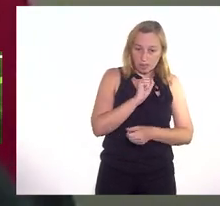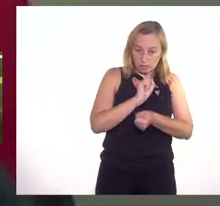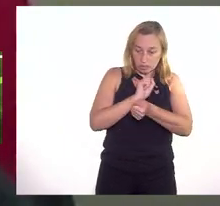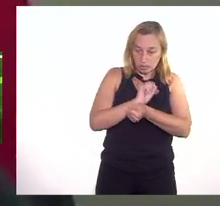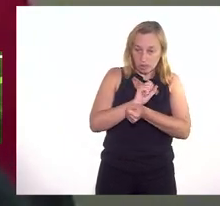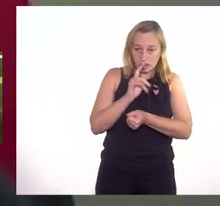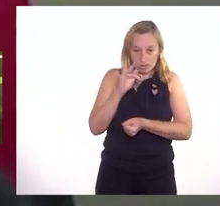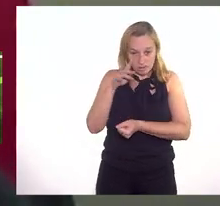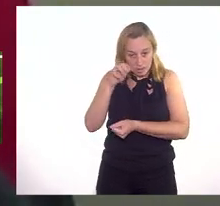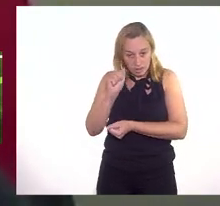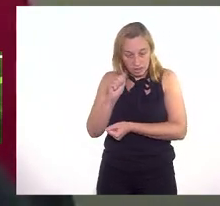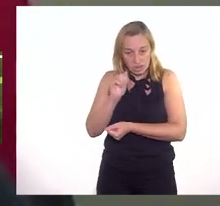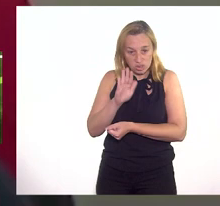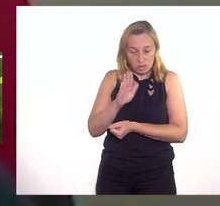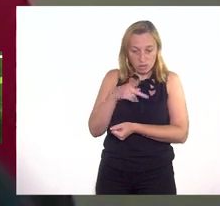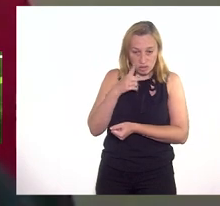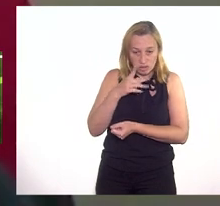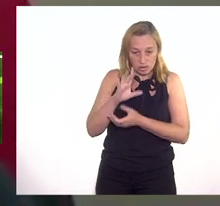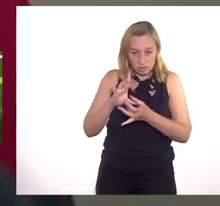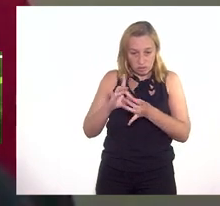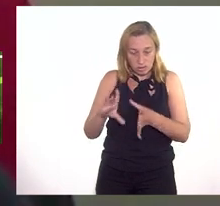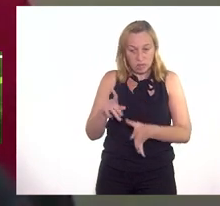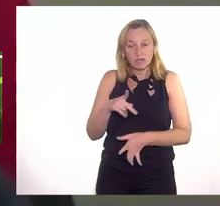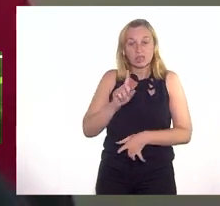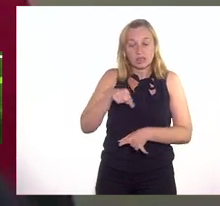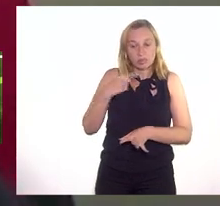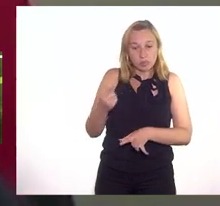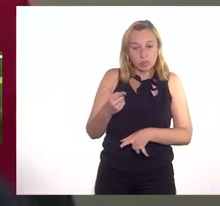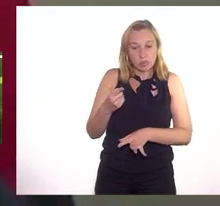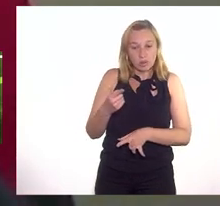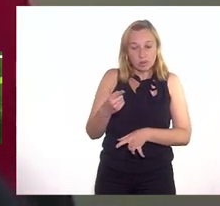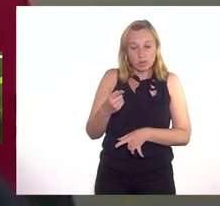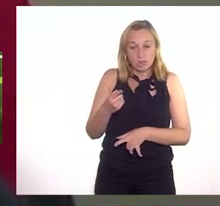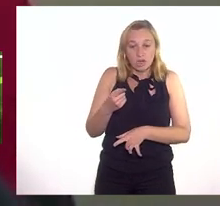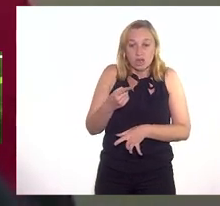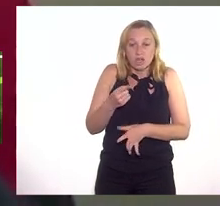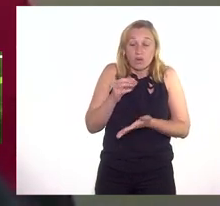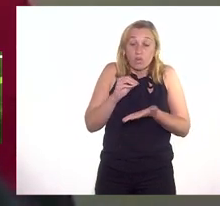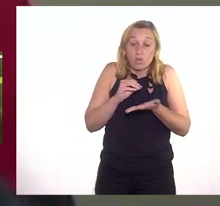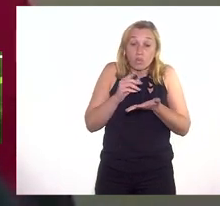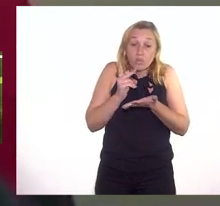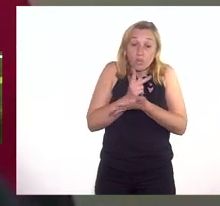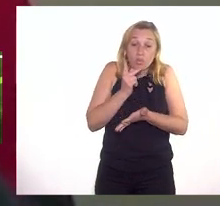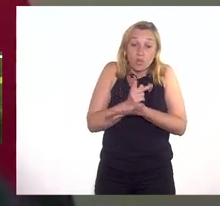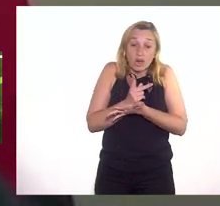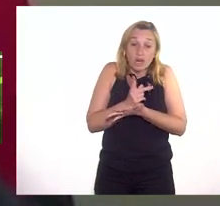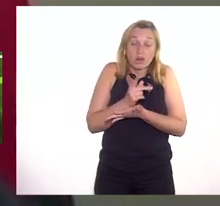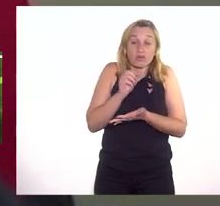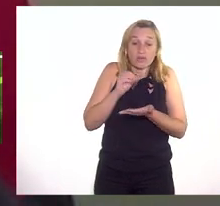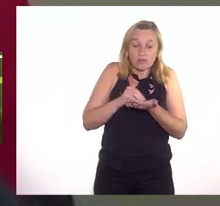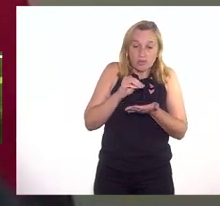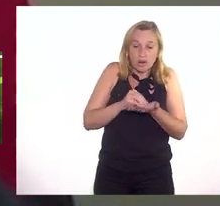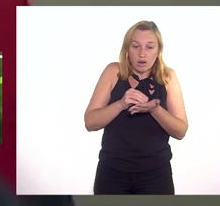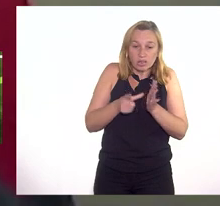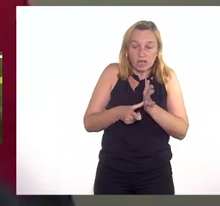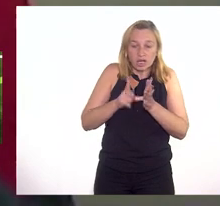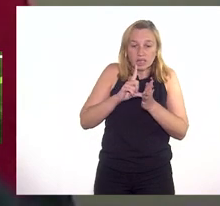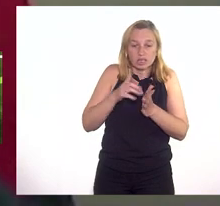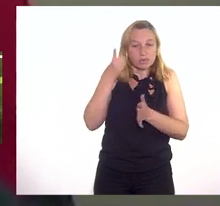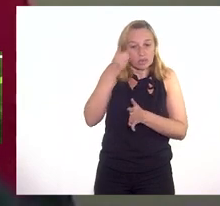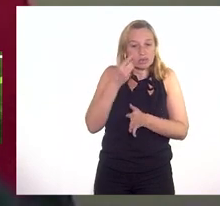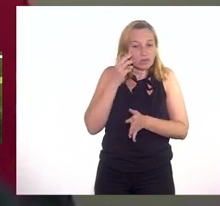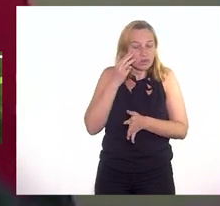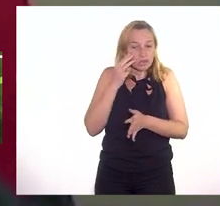Fernanda, já vou lhe passar. Depois da doutora Fernanda, eu cometi uma falta grave e falta ainda, antes do deputado Valdec,